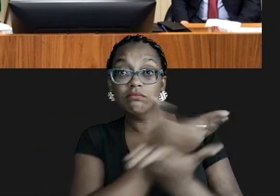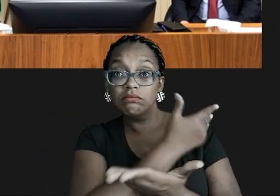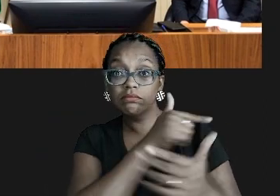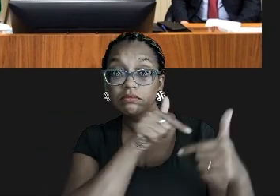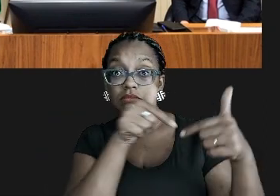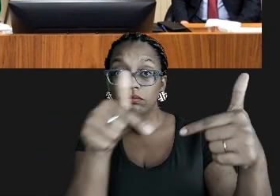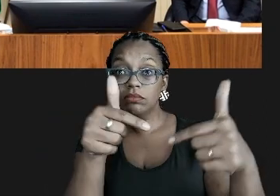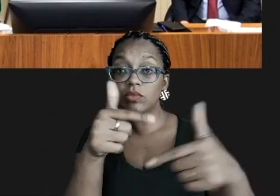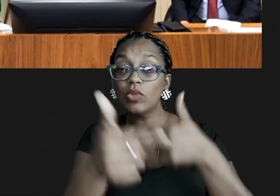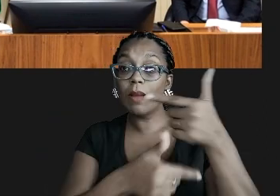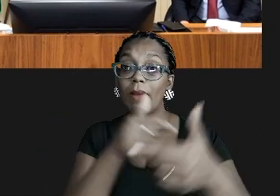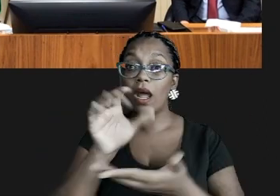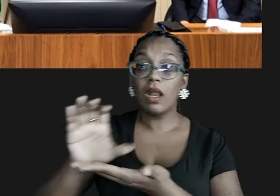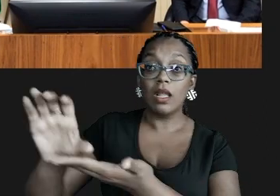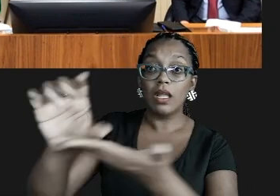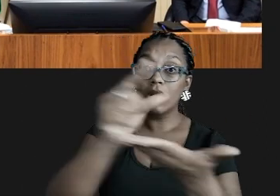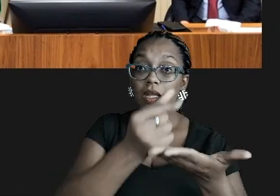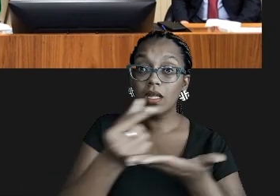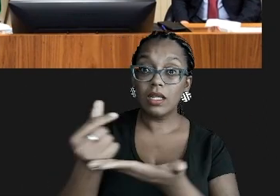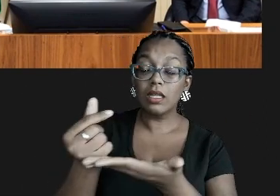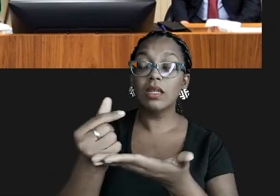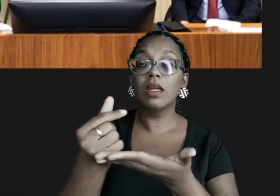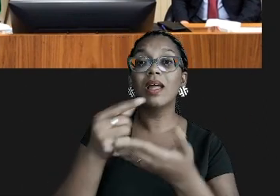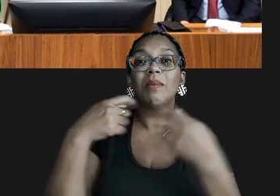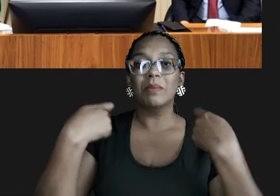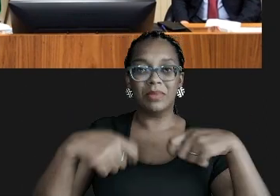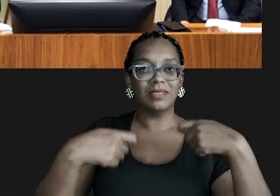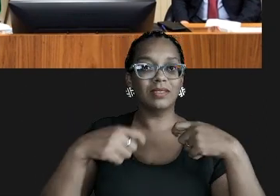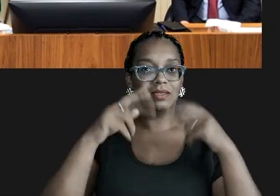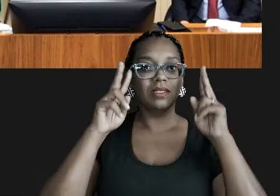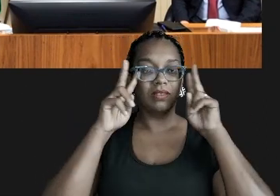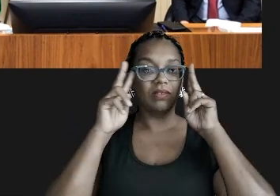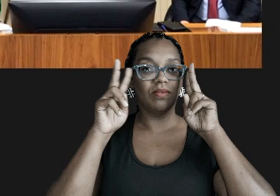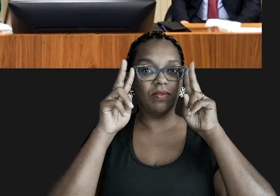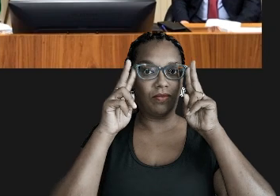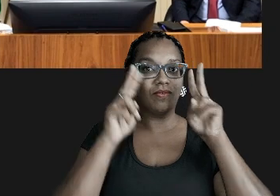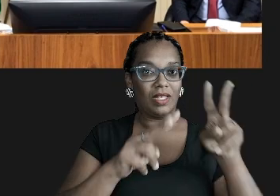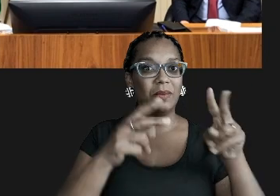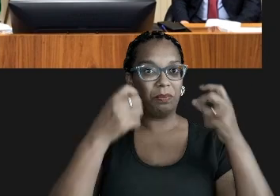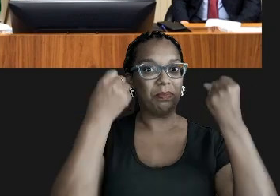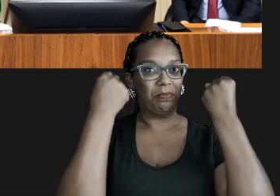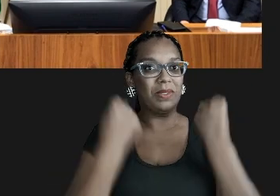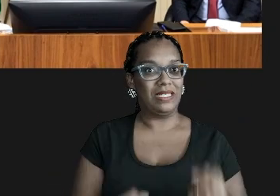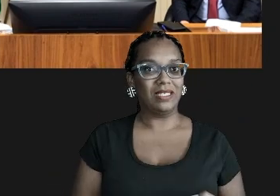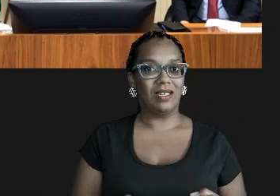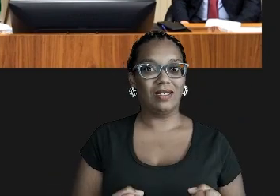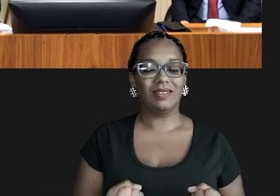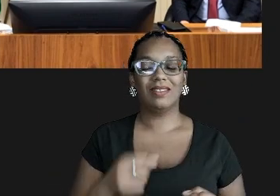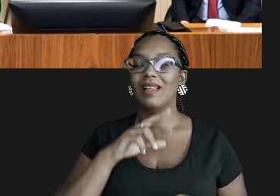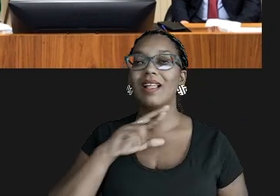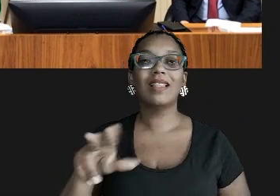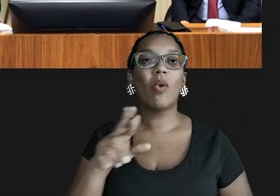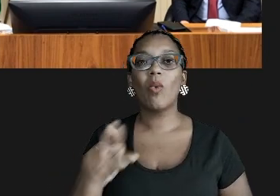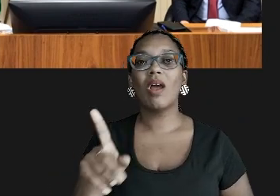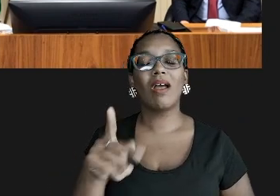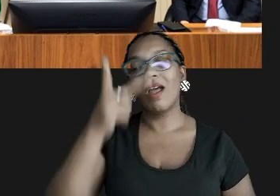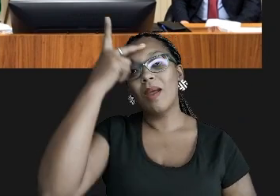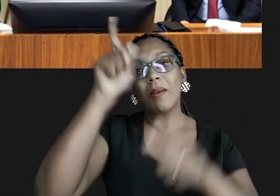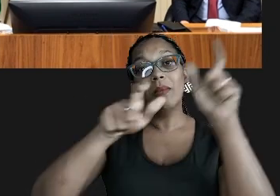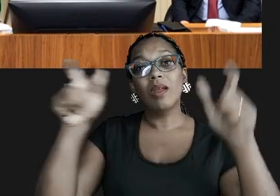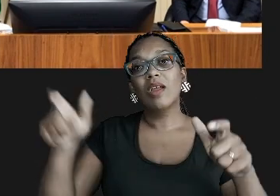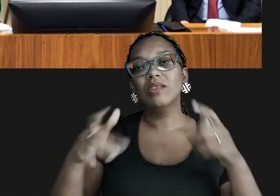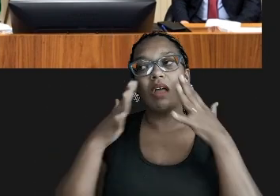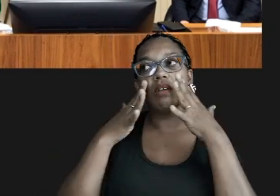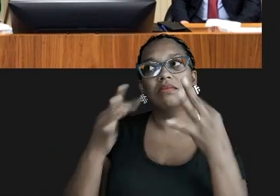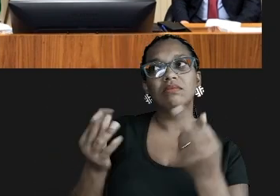da execução de uma atividade no mercado de capitais deveria ser vista como a sanção mais pesada e não necessariamente as pessoas